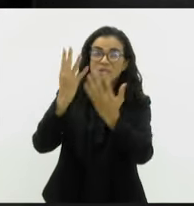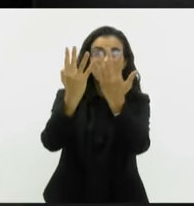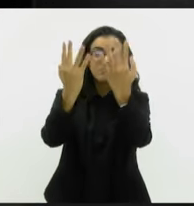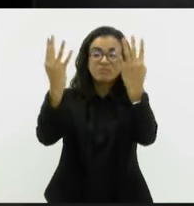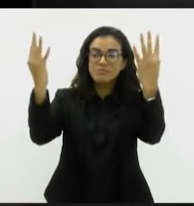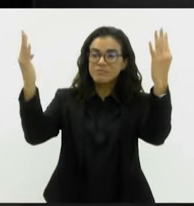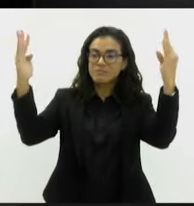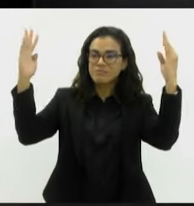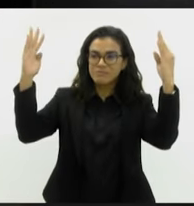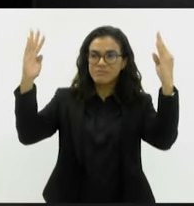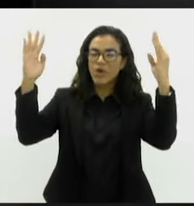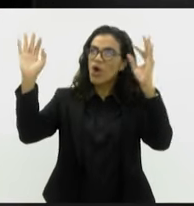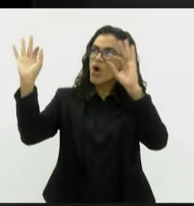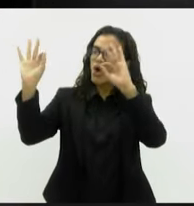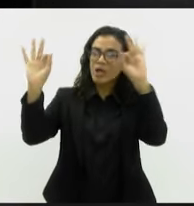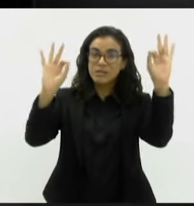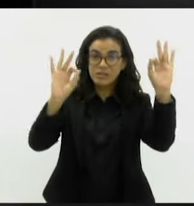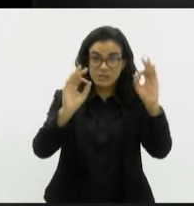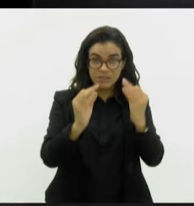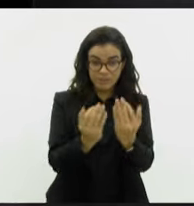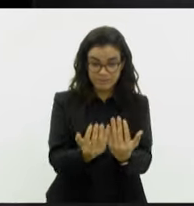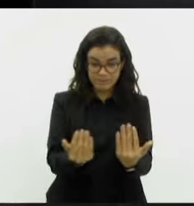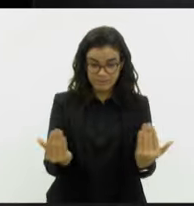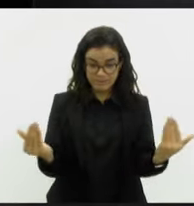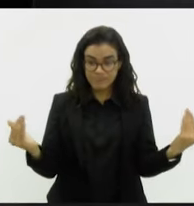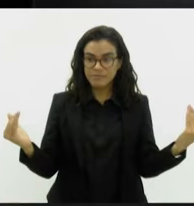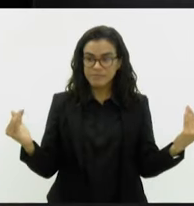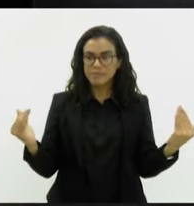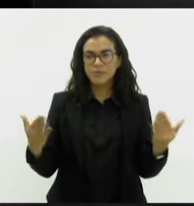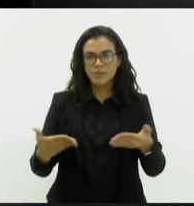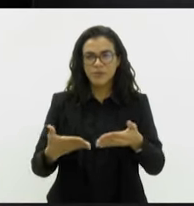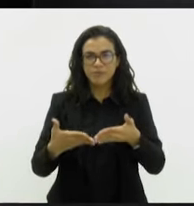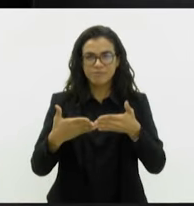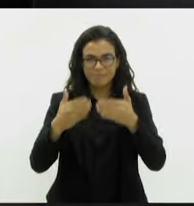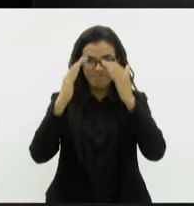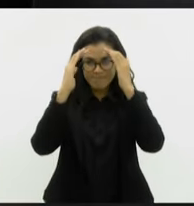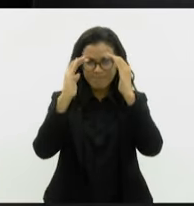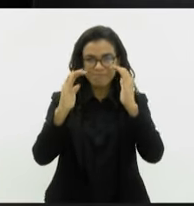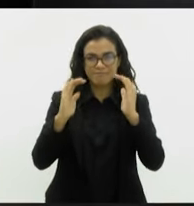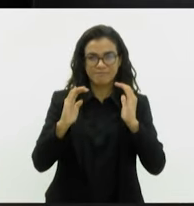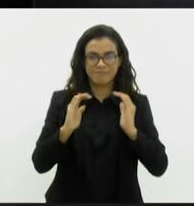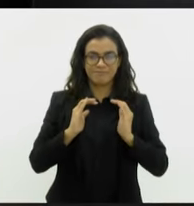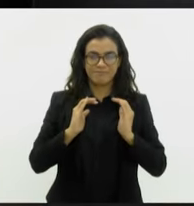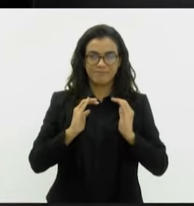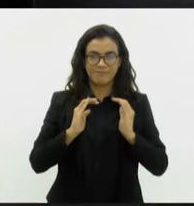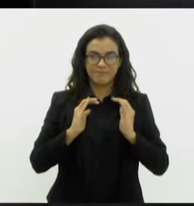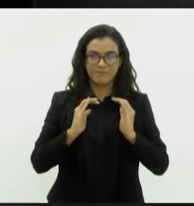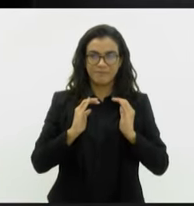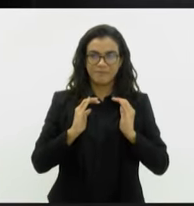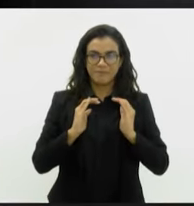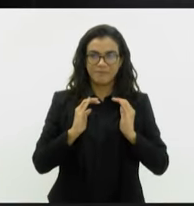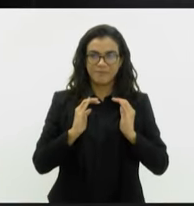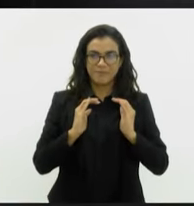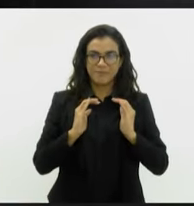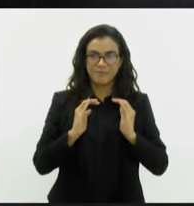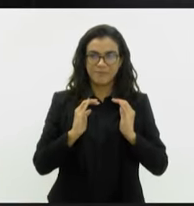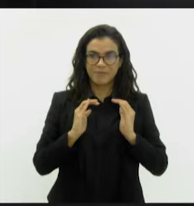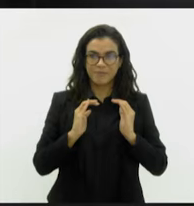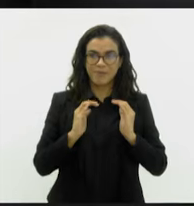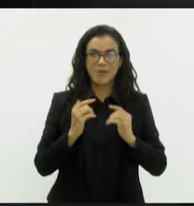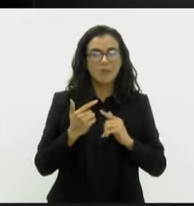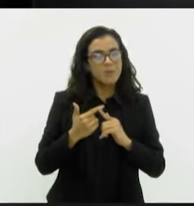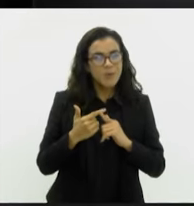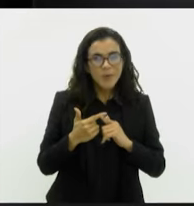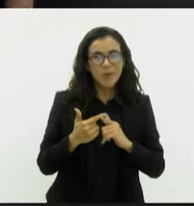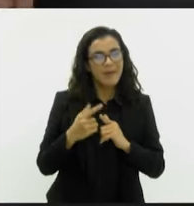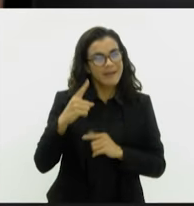vozes que pudesse organizar E se for aqui embaixo que pudesse por gentileza respeitar as nossas falas Porque é tão